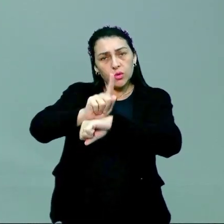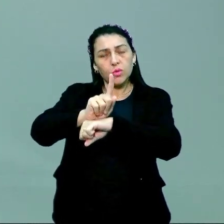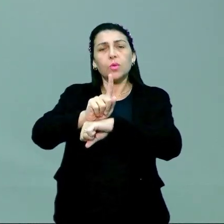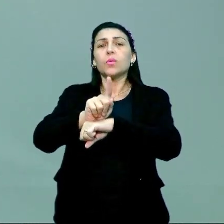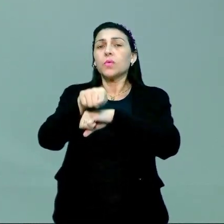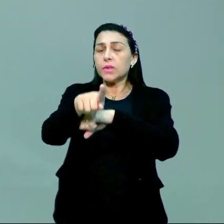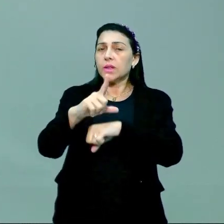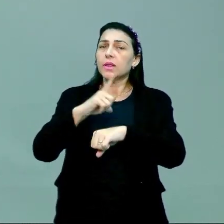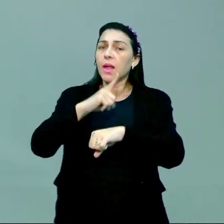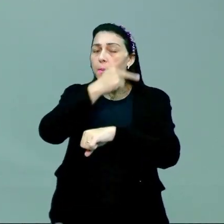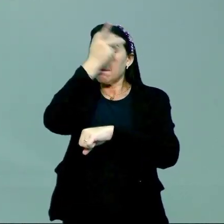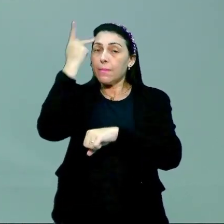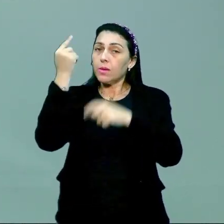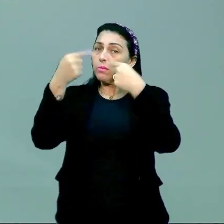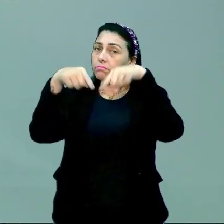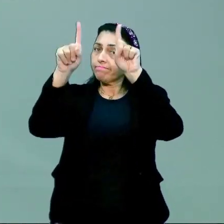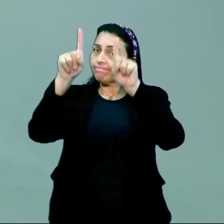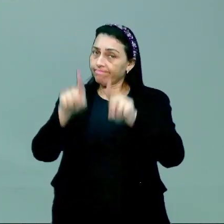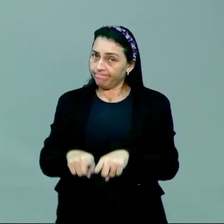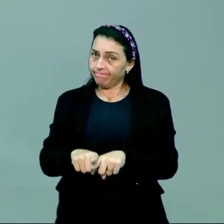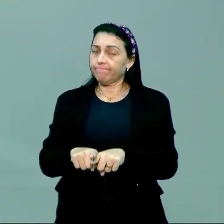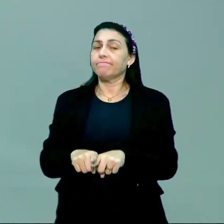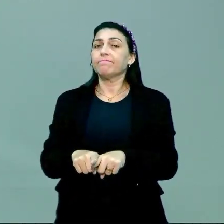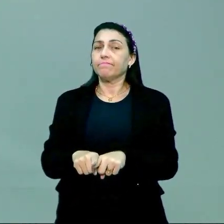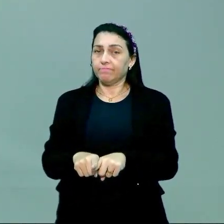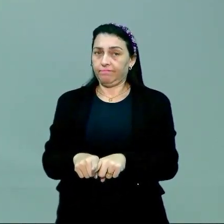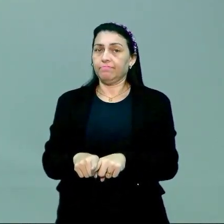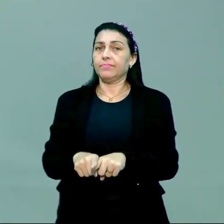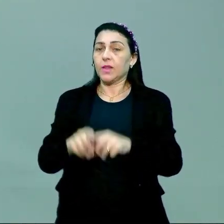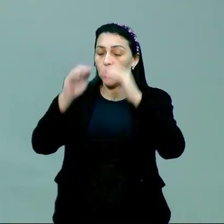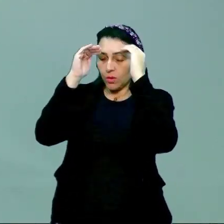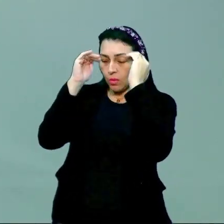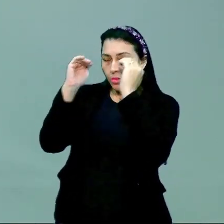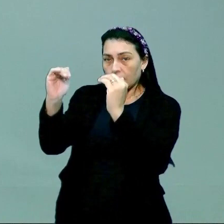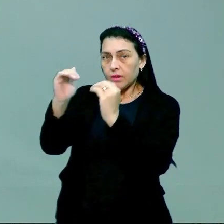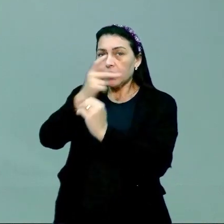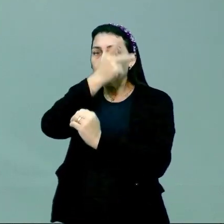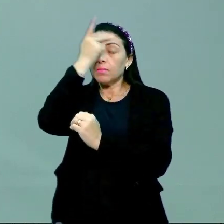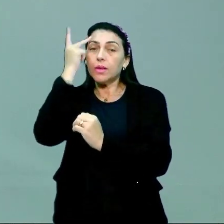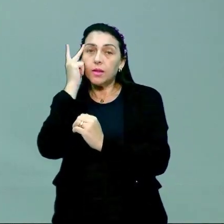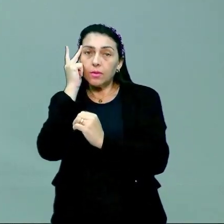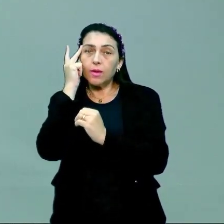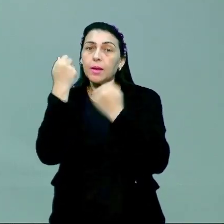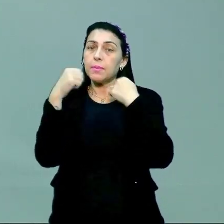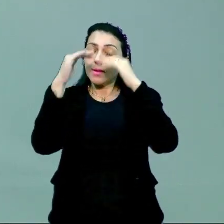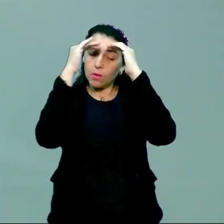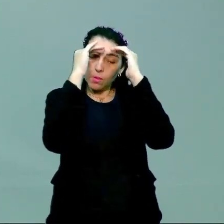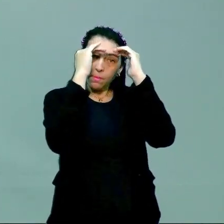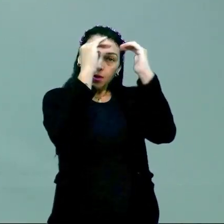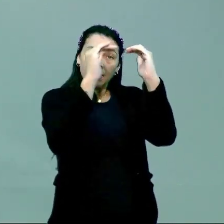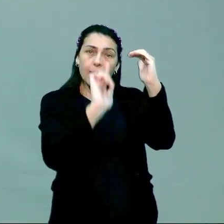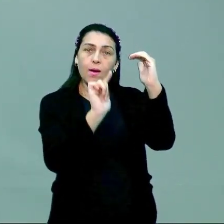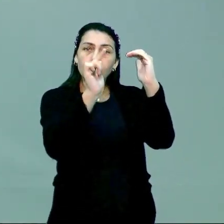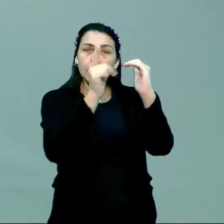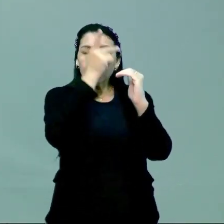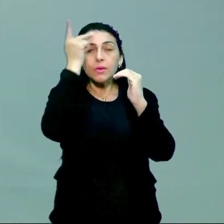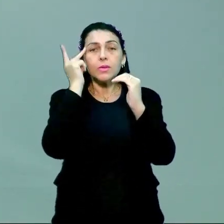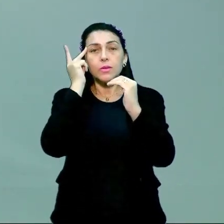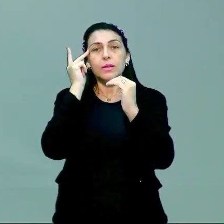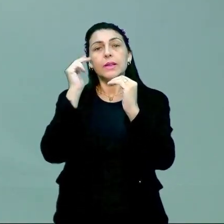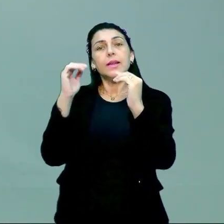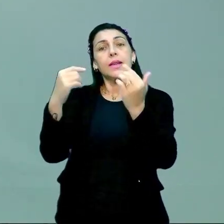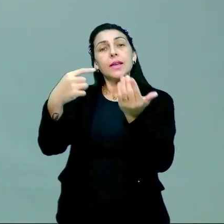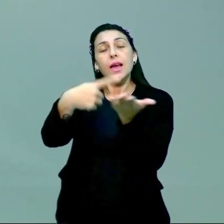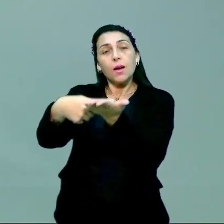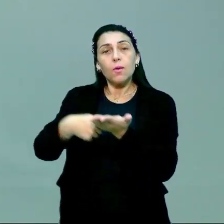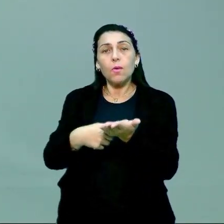e você tem pessoas subordinadas a ele. Pessoas subordinadas a outras pessoas em acordo com